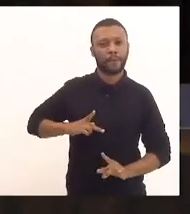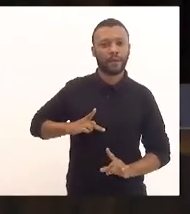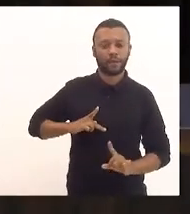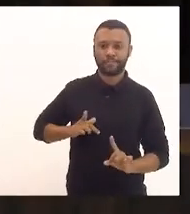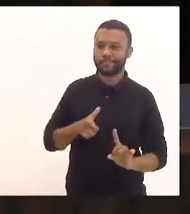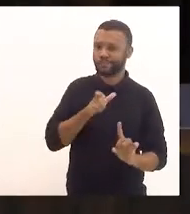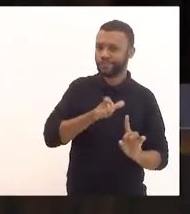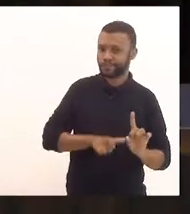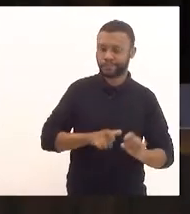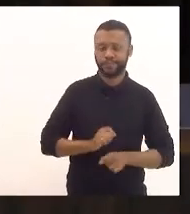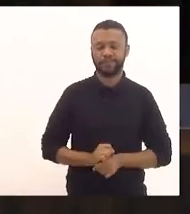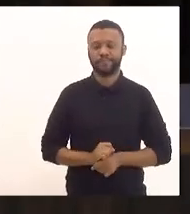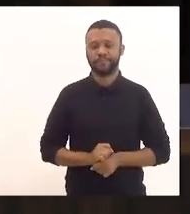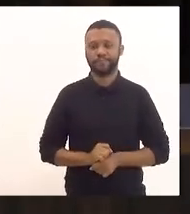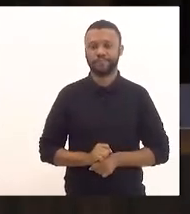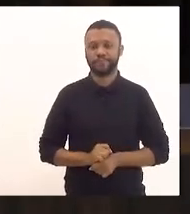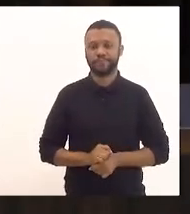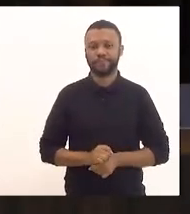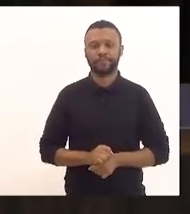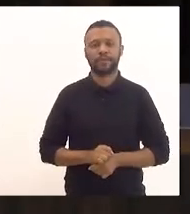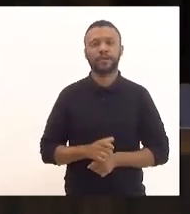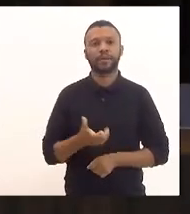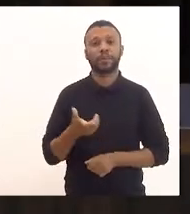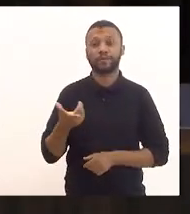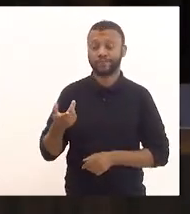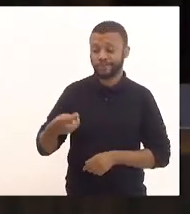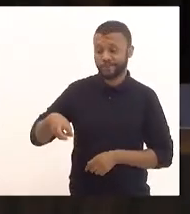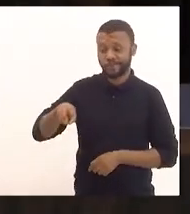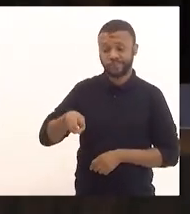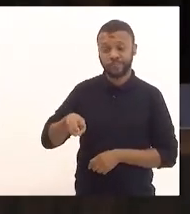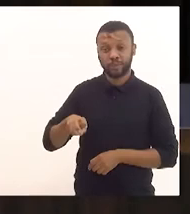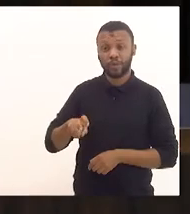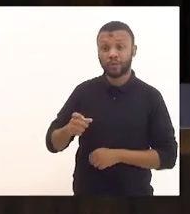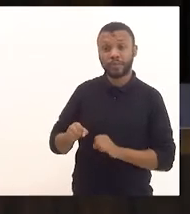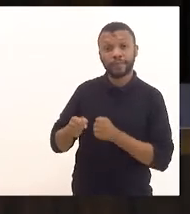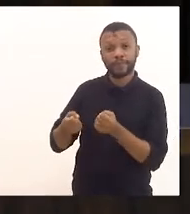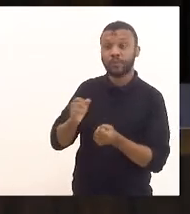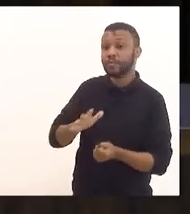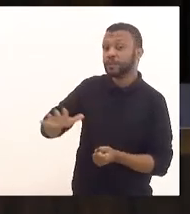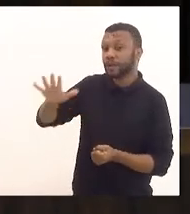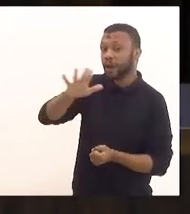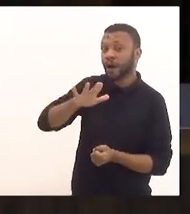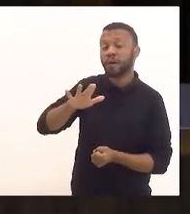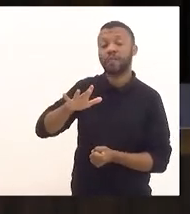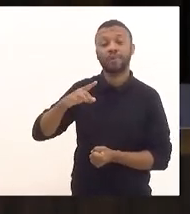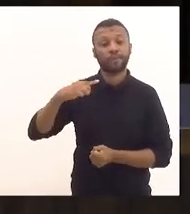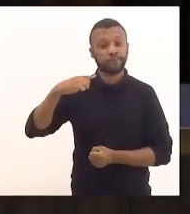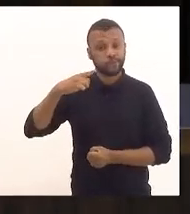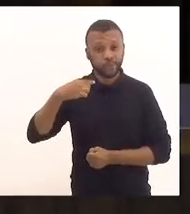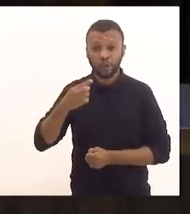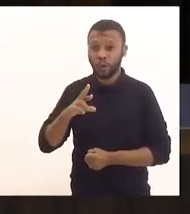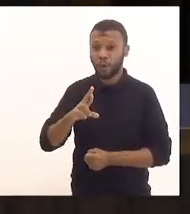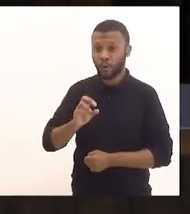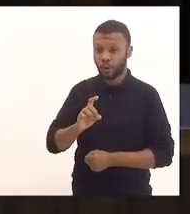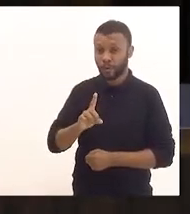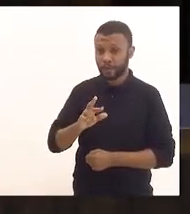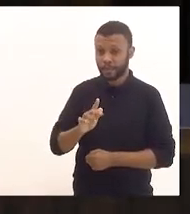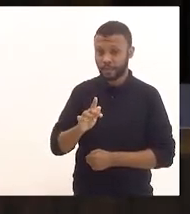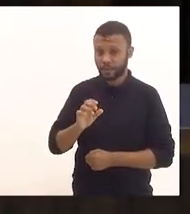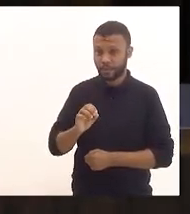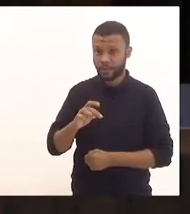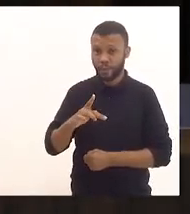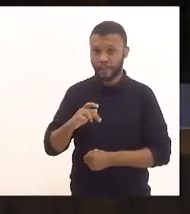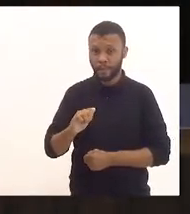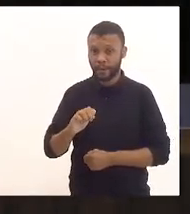e já está a mesa o nosso defensor geral Doutor Rodrigo Pacheco Quero